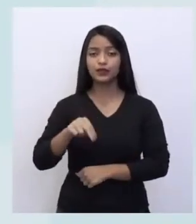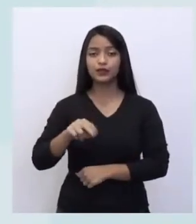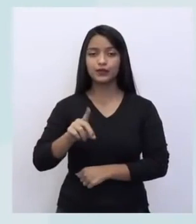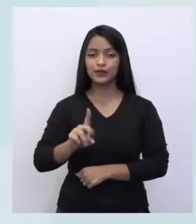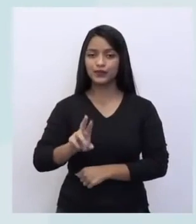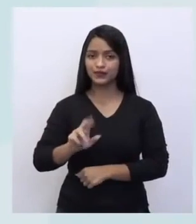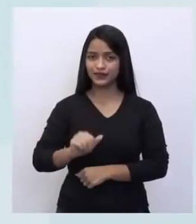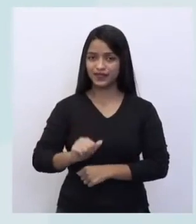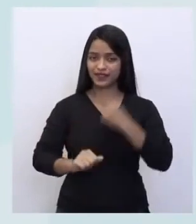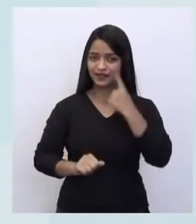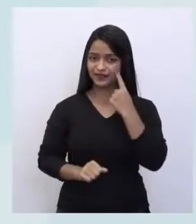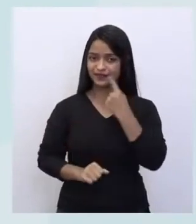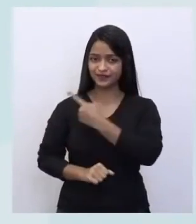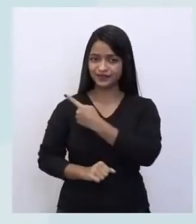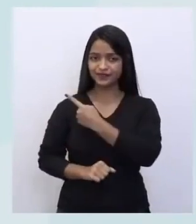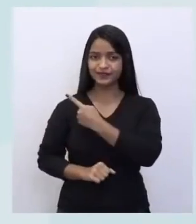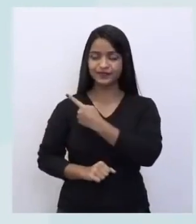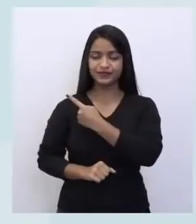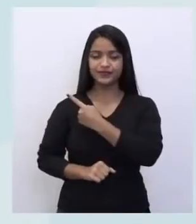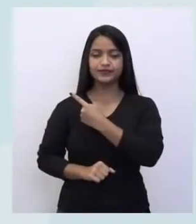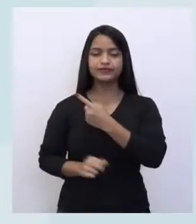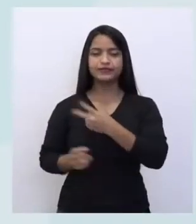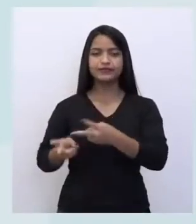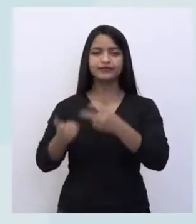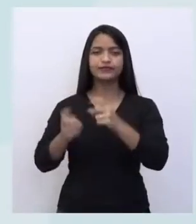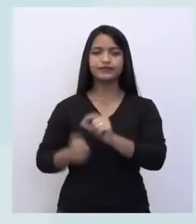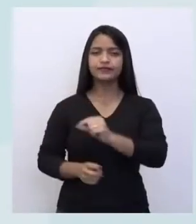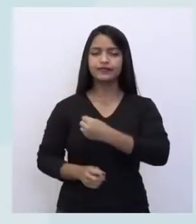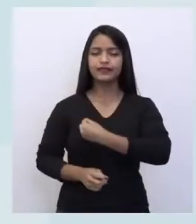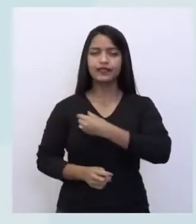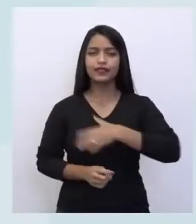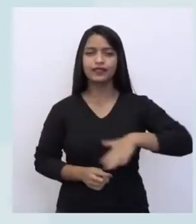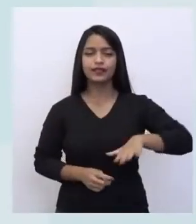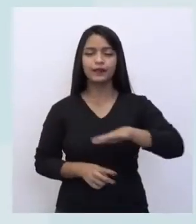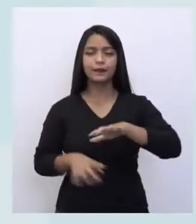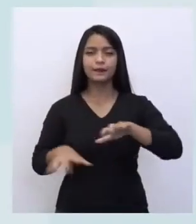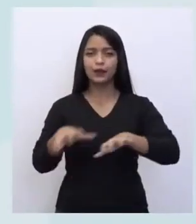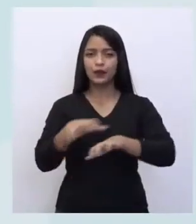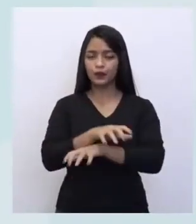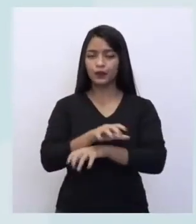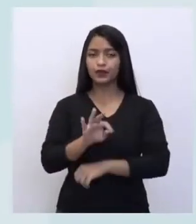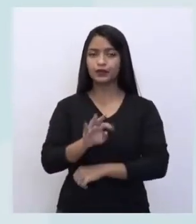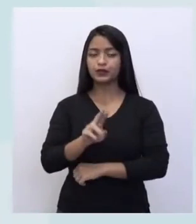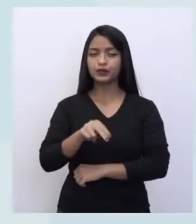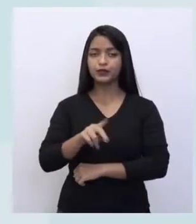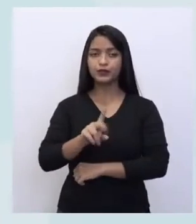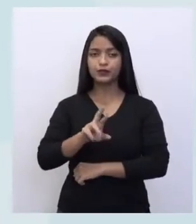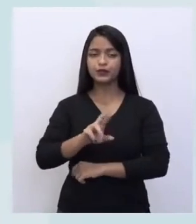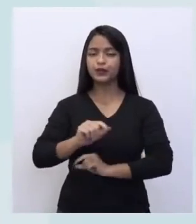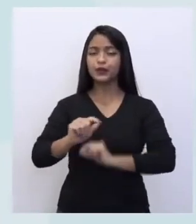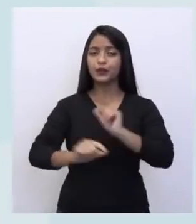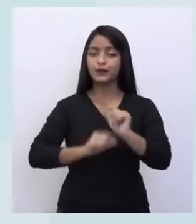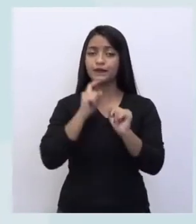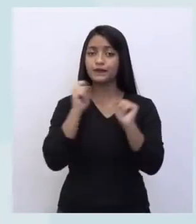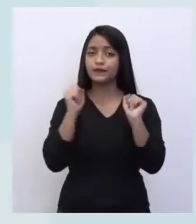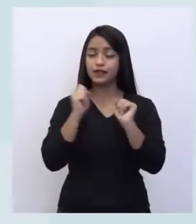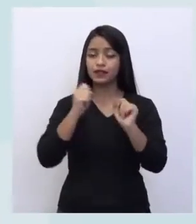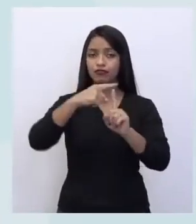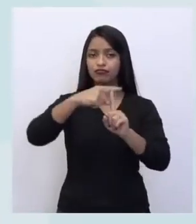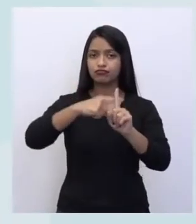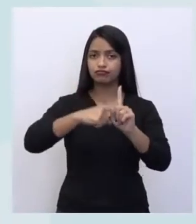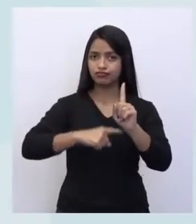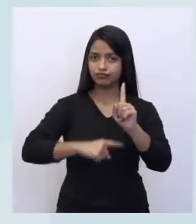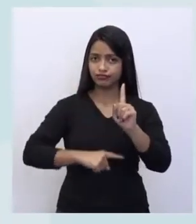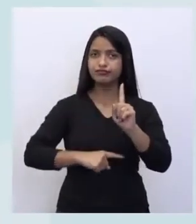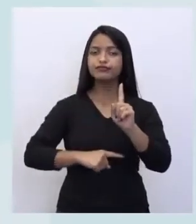próximo slide, a gente consegue observar, né, esse bioma, que é um bioma de baixa temperatura, que é